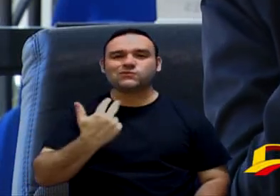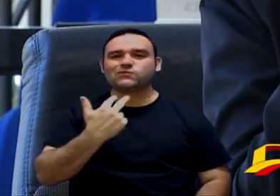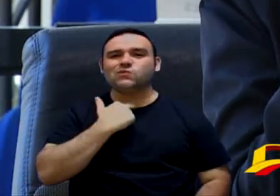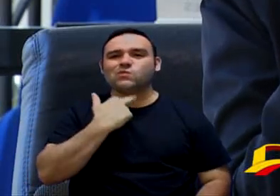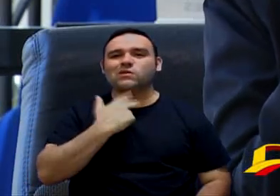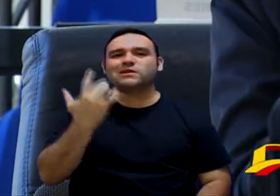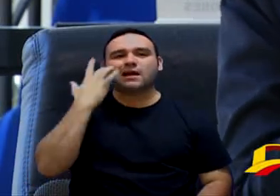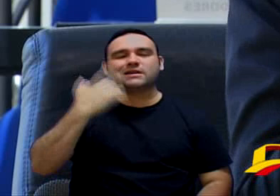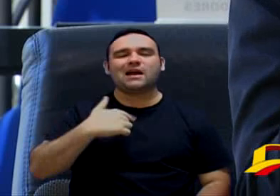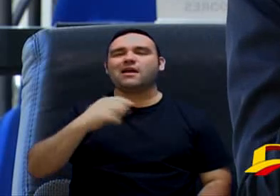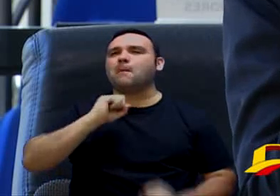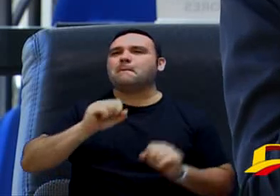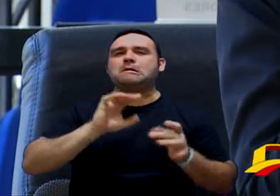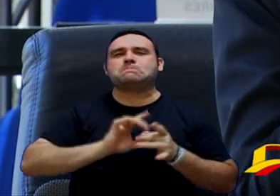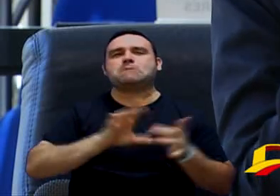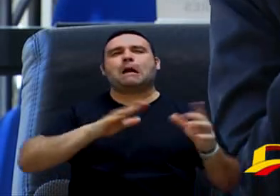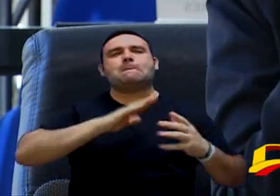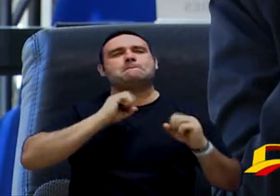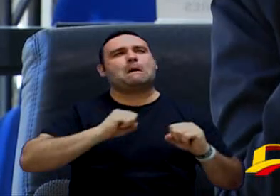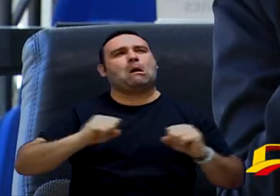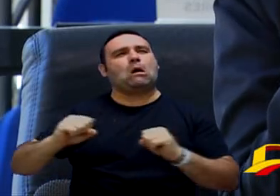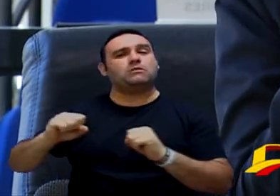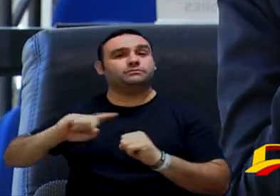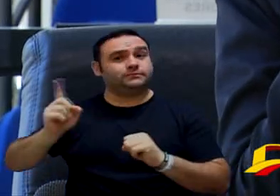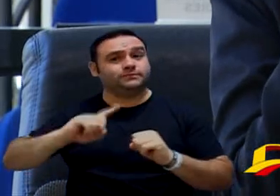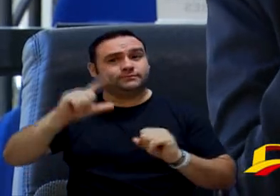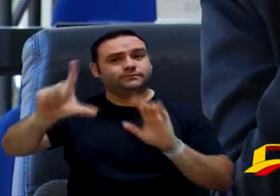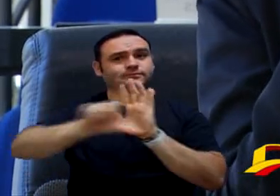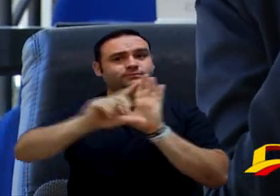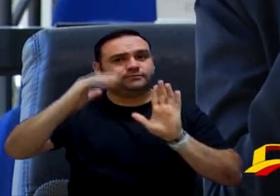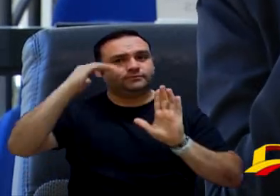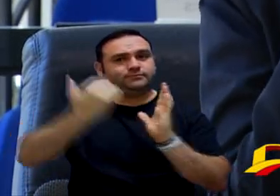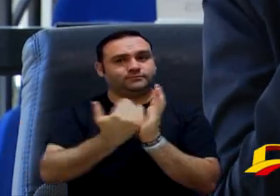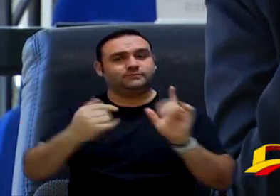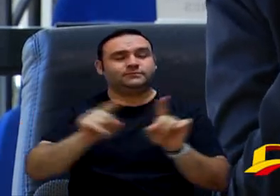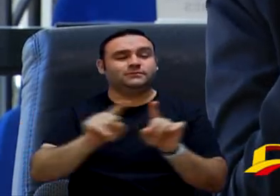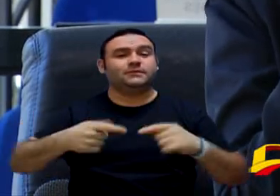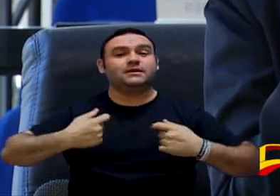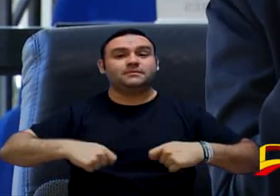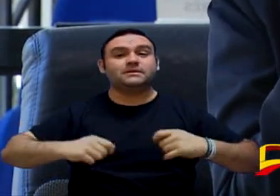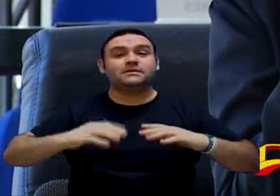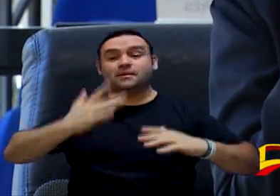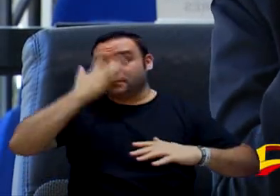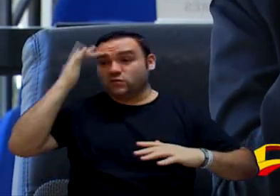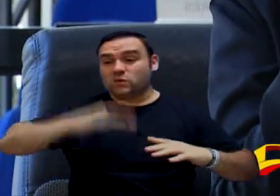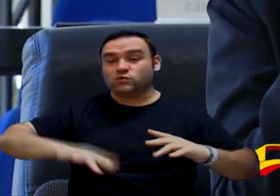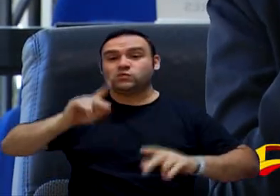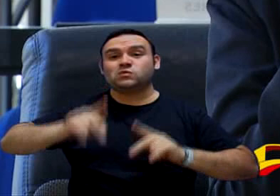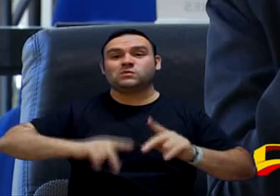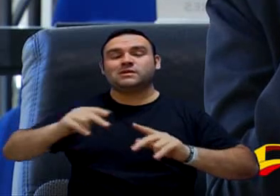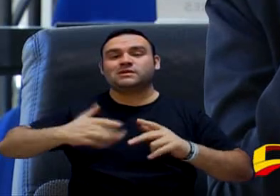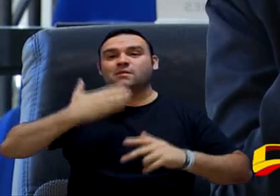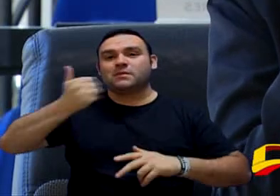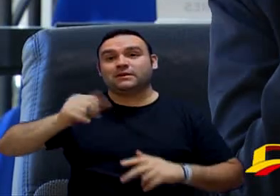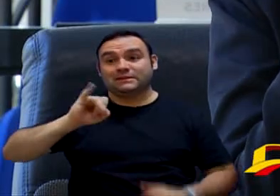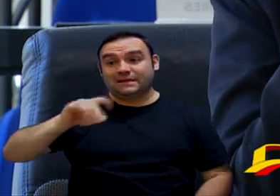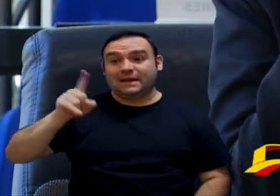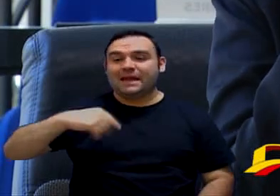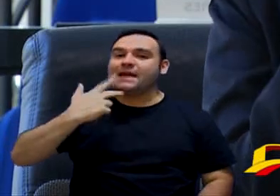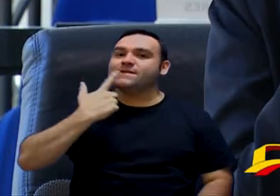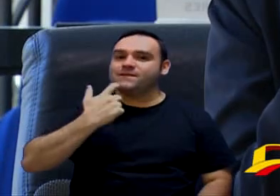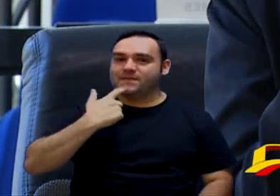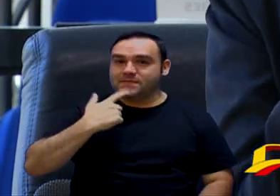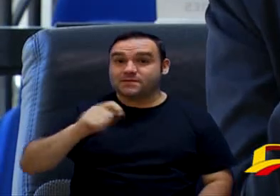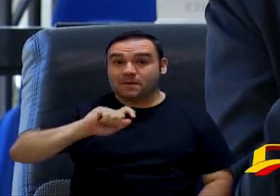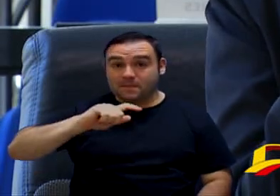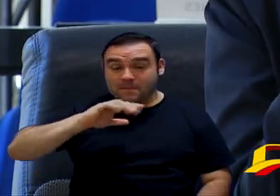pode achar que pode fazer tudo né tem que respeitar as leis e tem que haver aí o melhor pra população se a ciclovia vermelha é